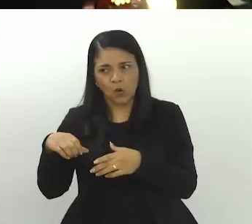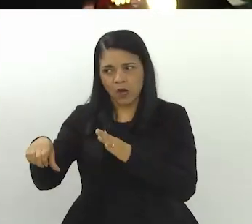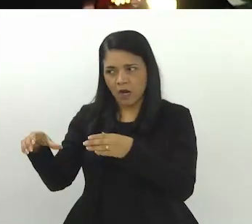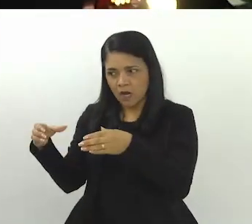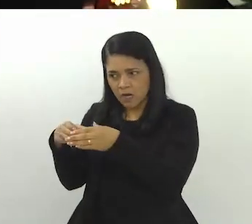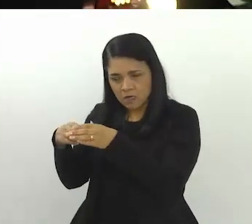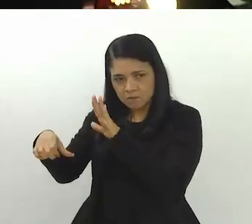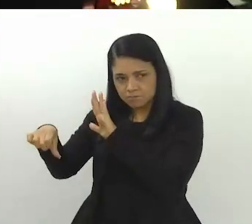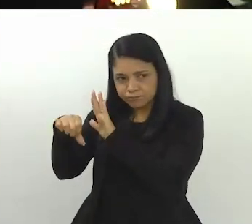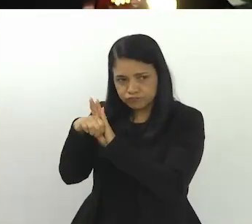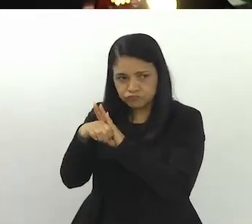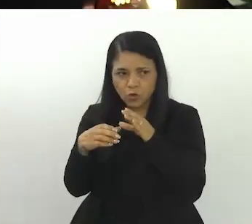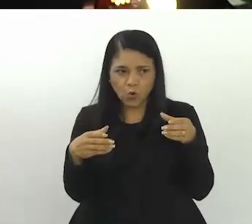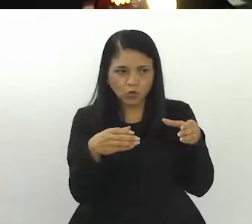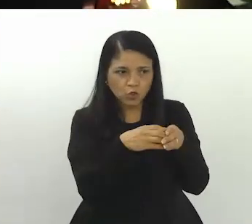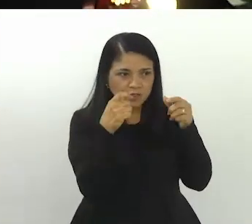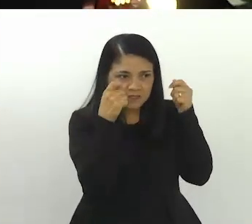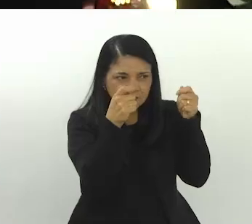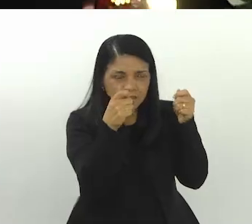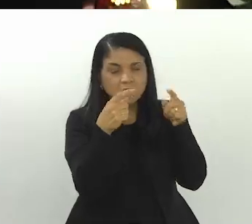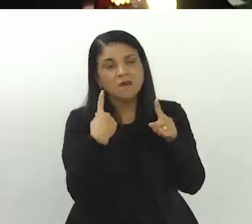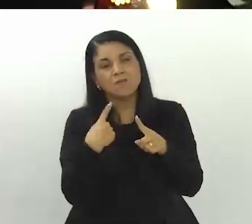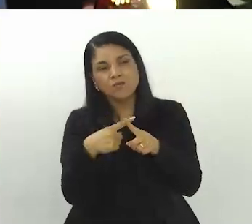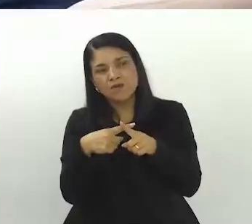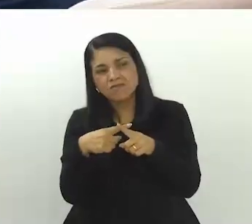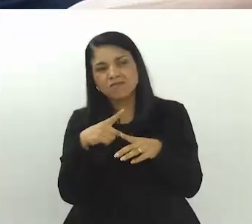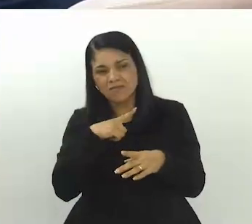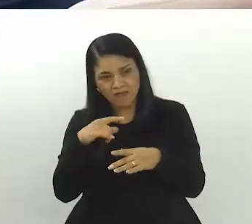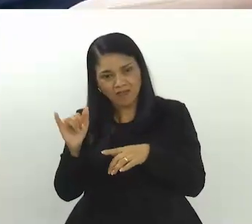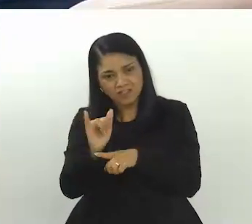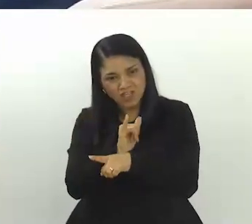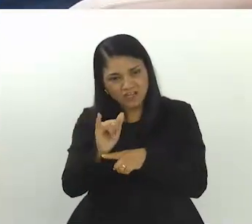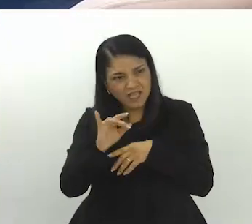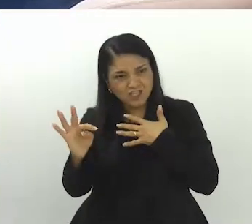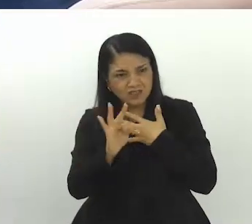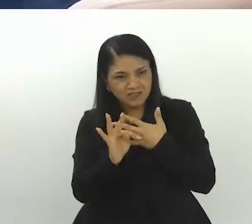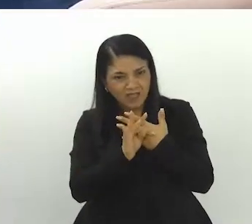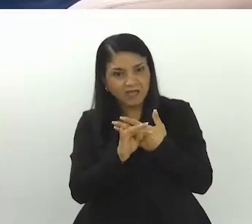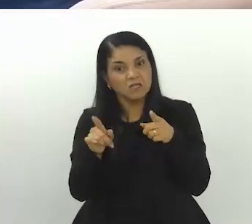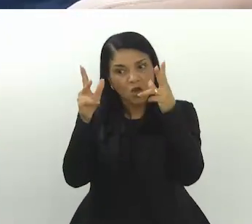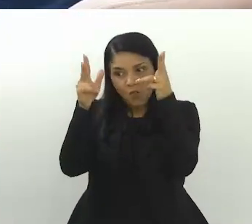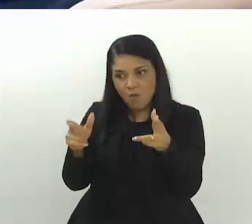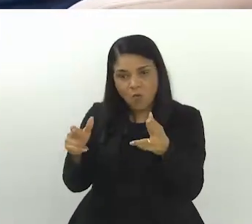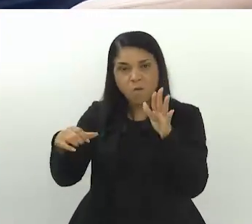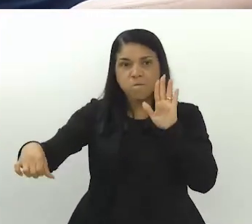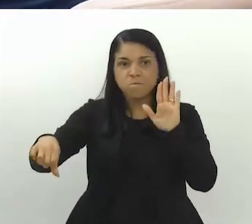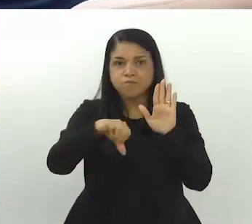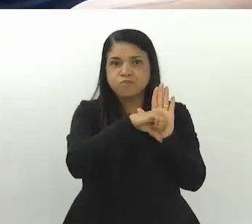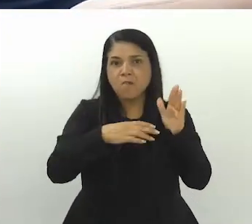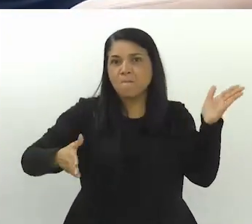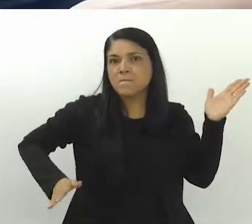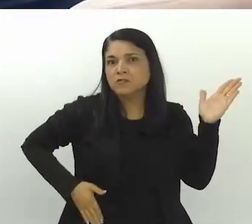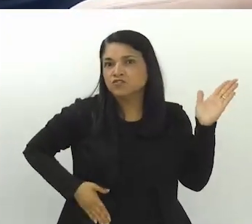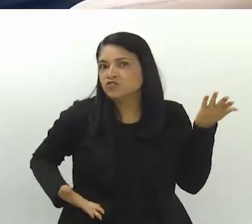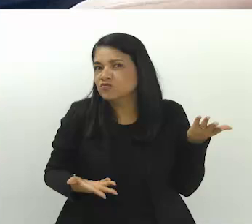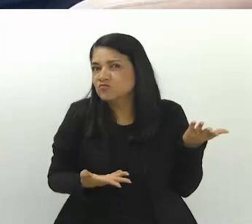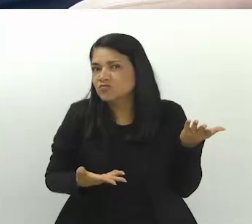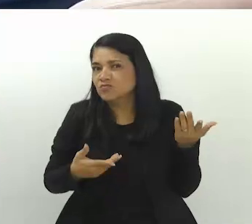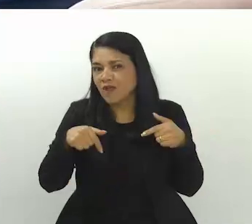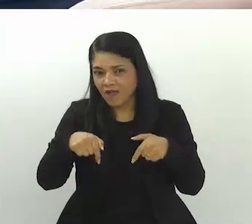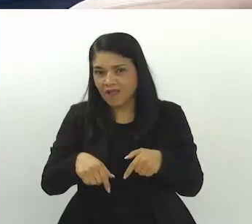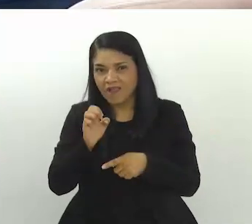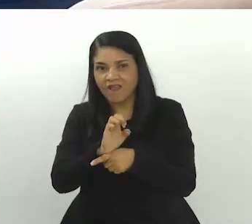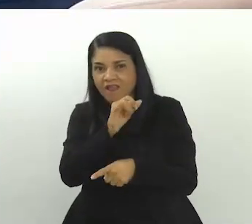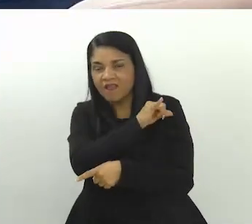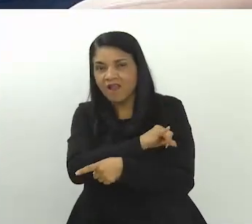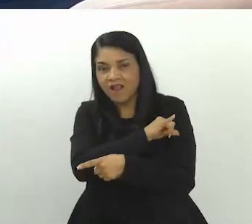o crime organizado, porque eles usam essas táticas que também os próprios bandidos usam. Aqui no Rio de Janeiro isso